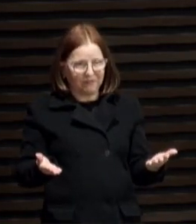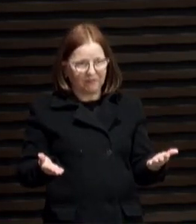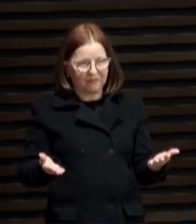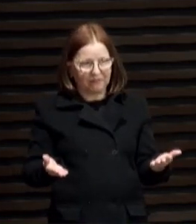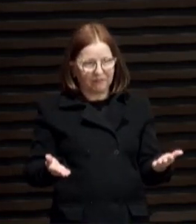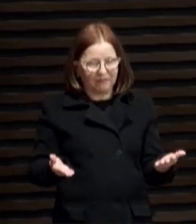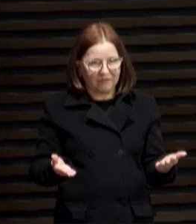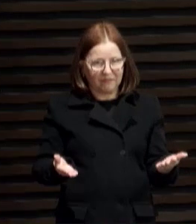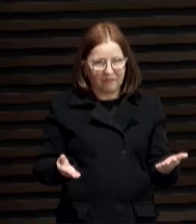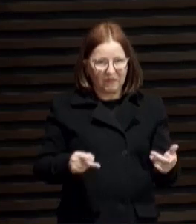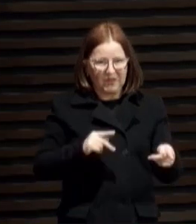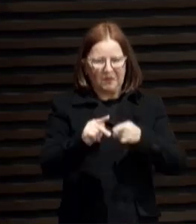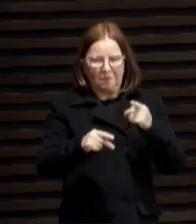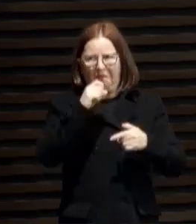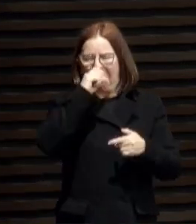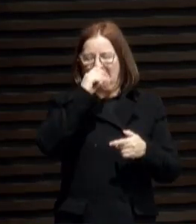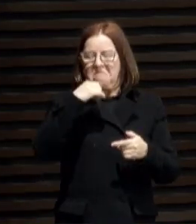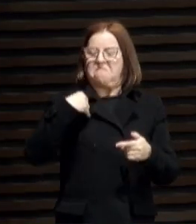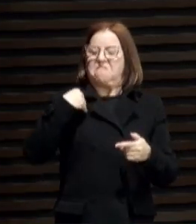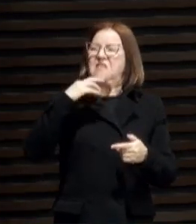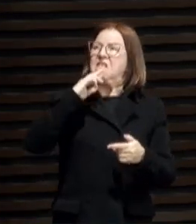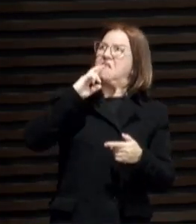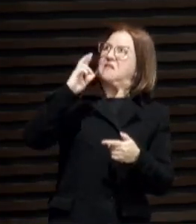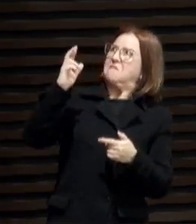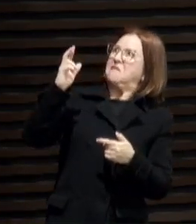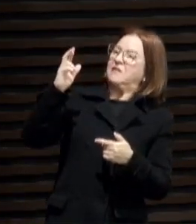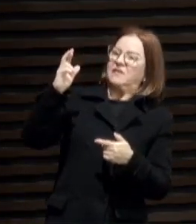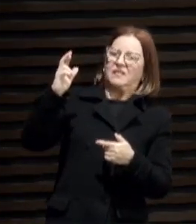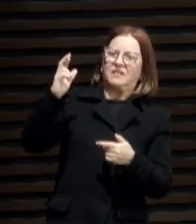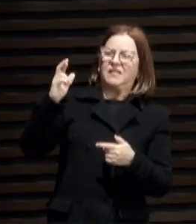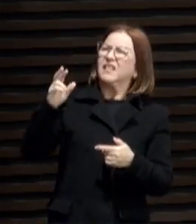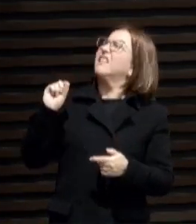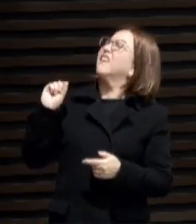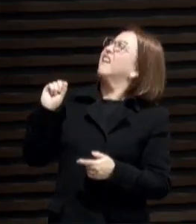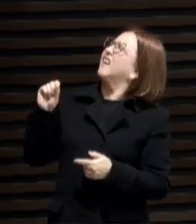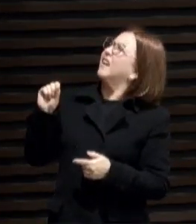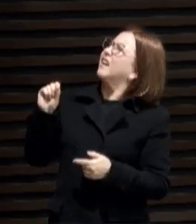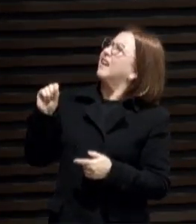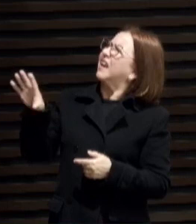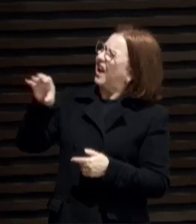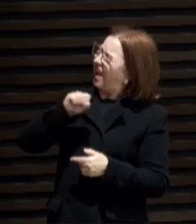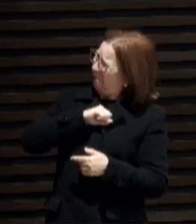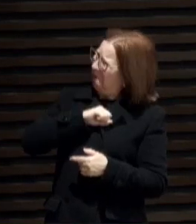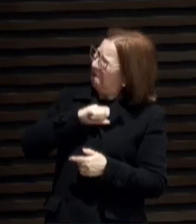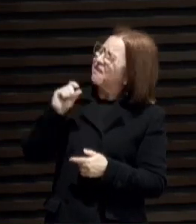de uma forma arrogante, responde a Deus: em que o Senhor nos tem amado?